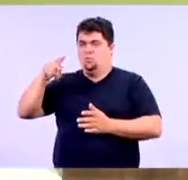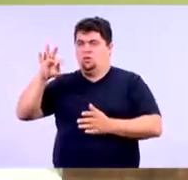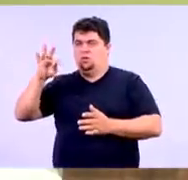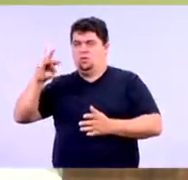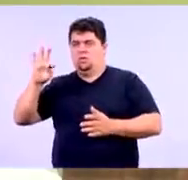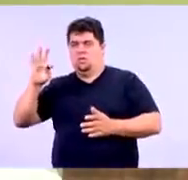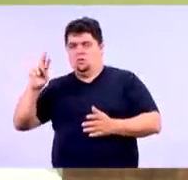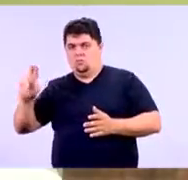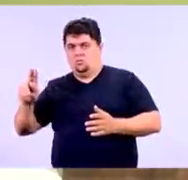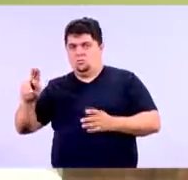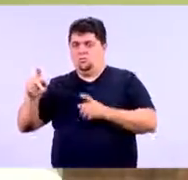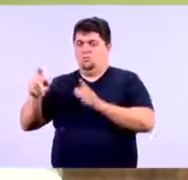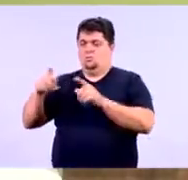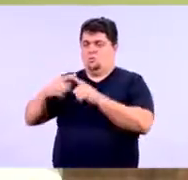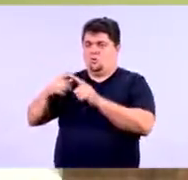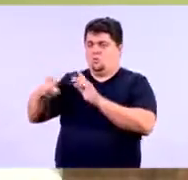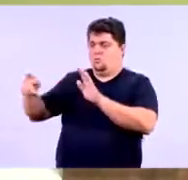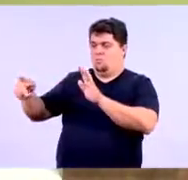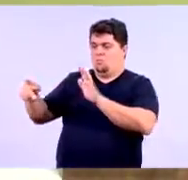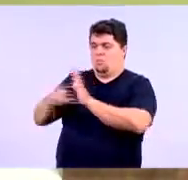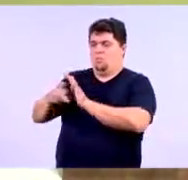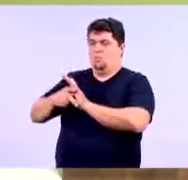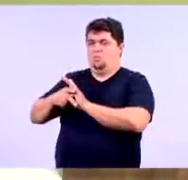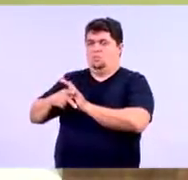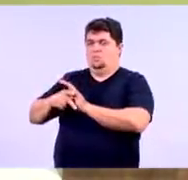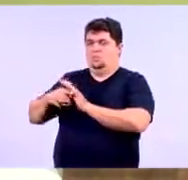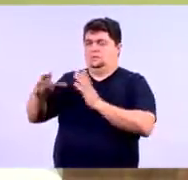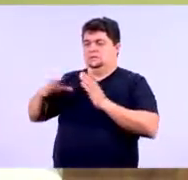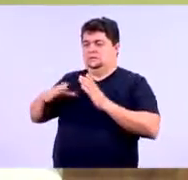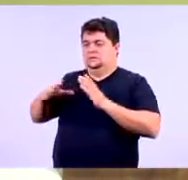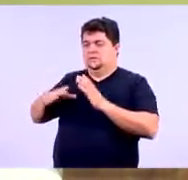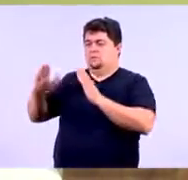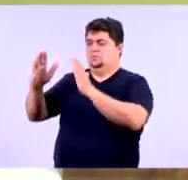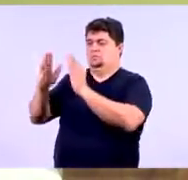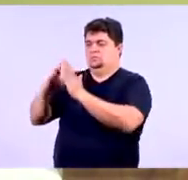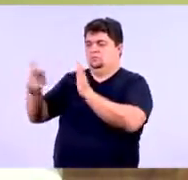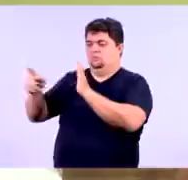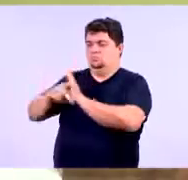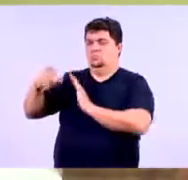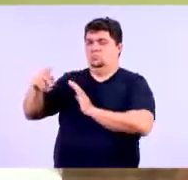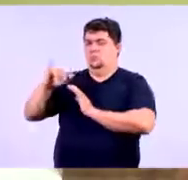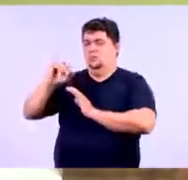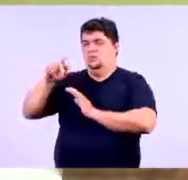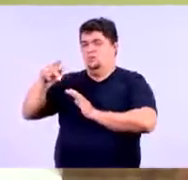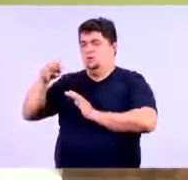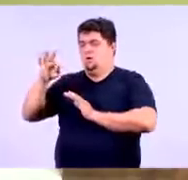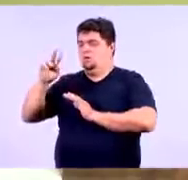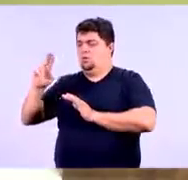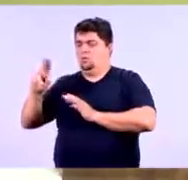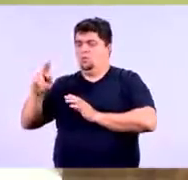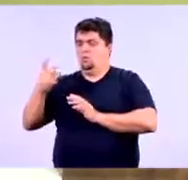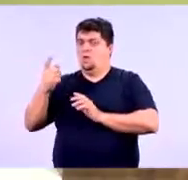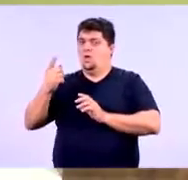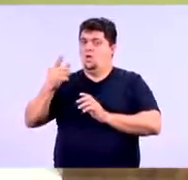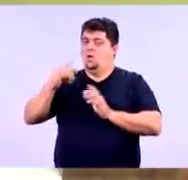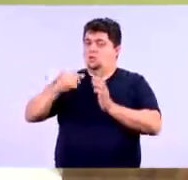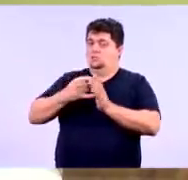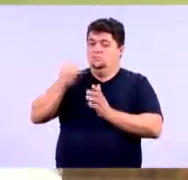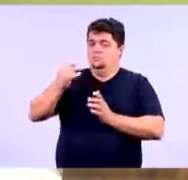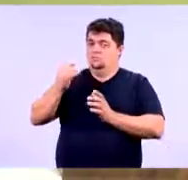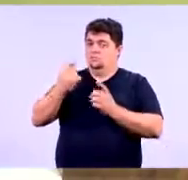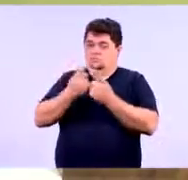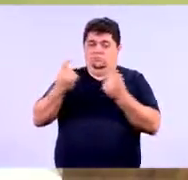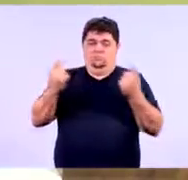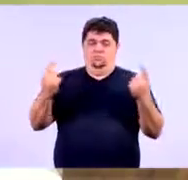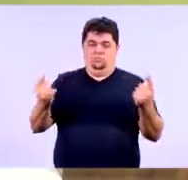Imposto Predial Territorial Urbano, é uma outra espécie de tributo. Então, nós estamos falando de duas espécies